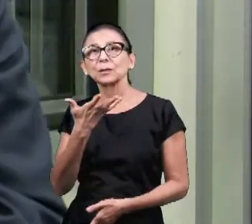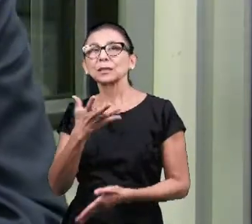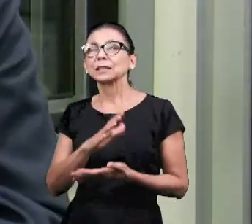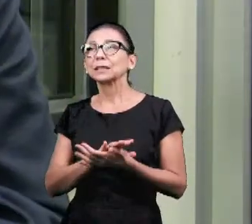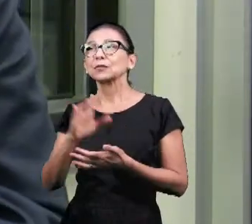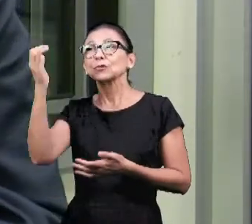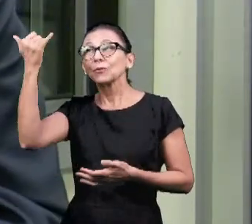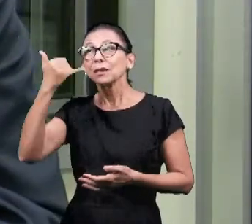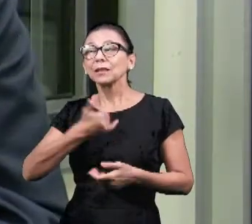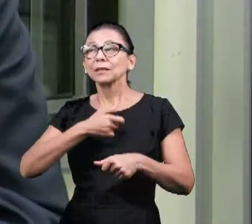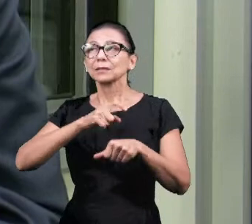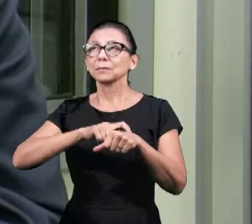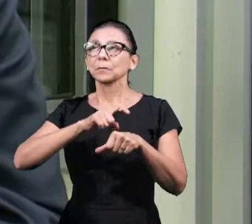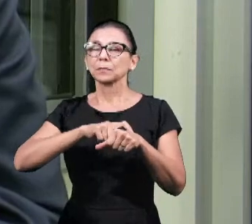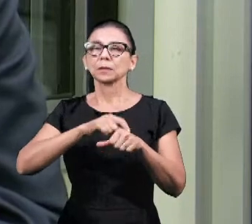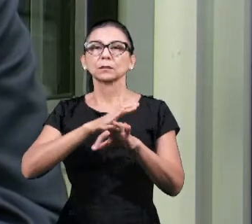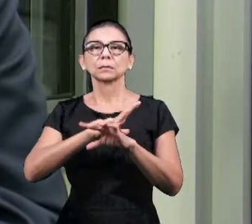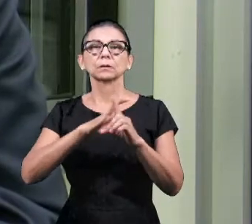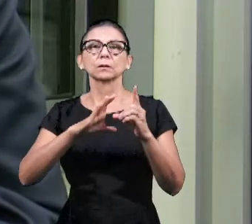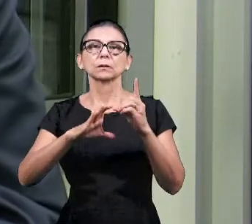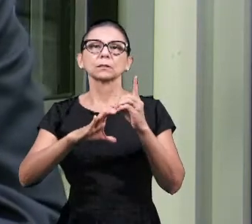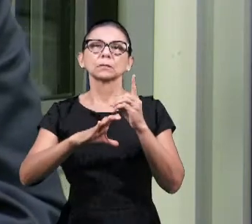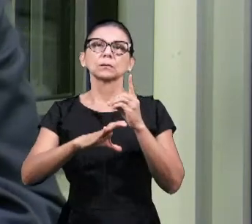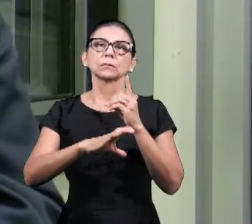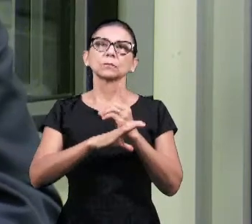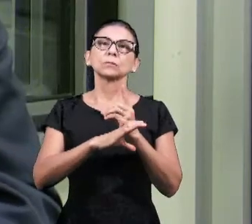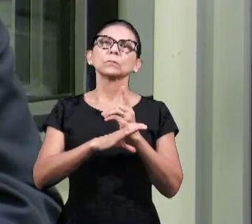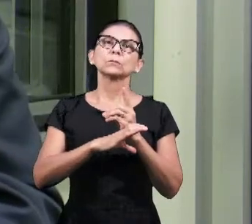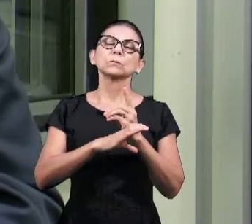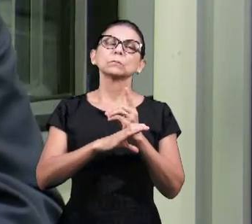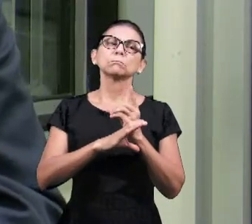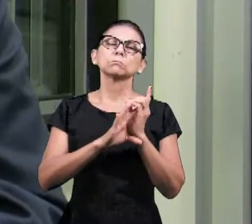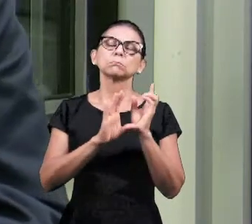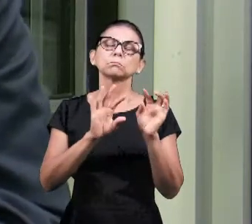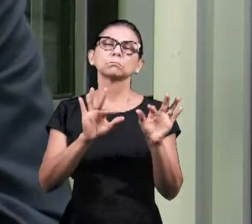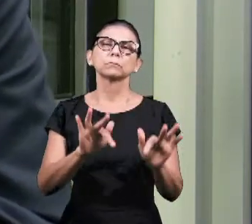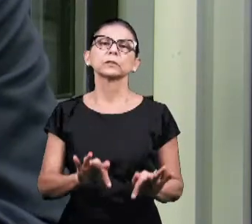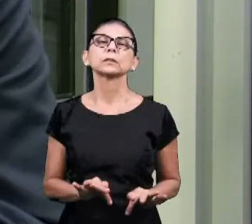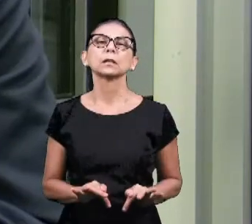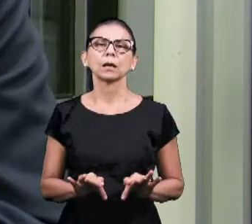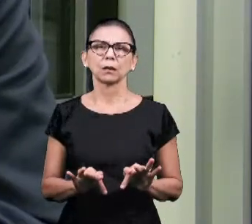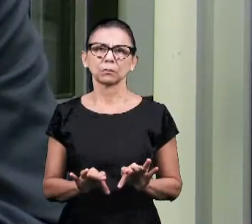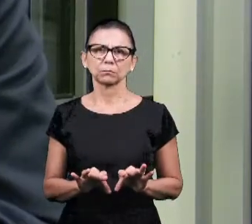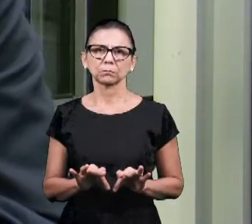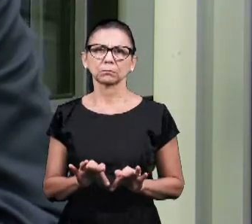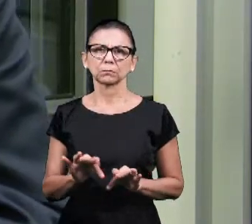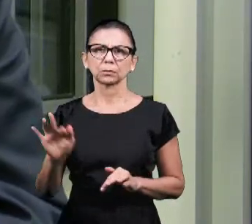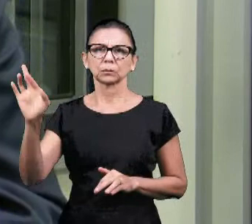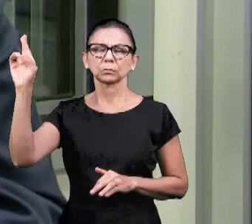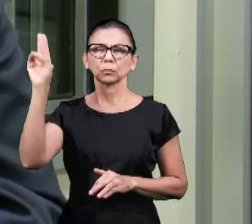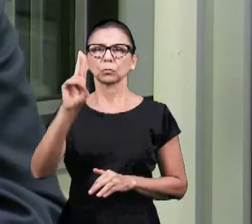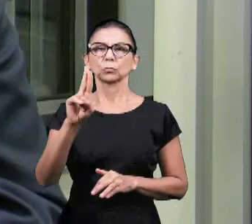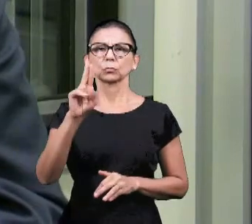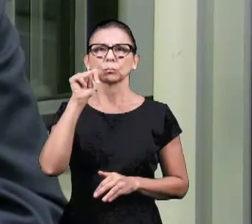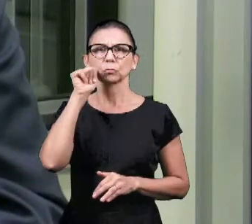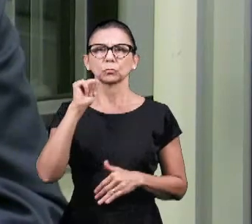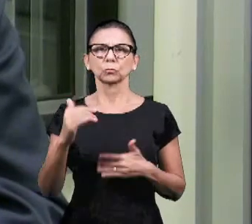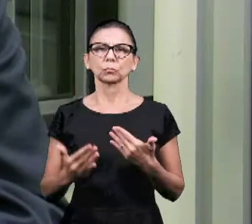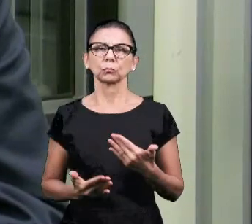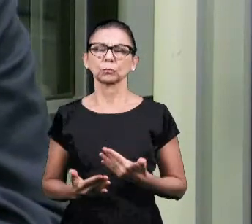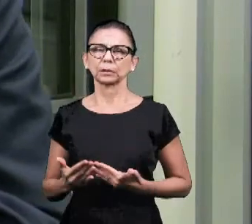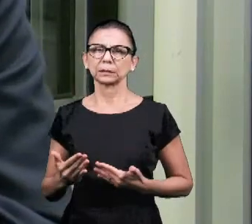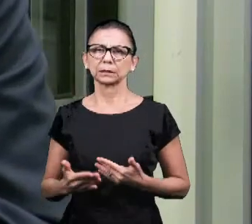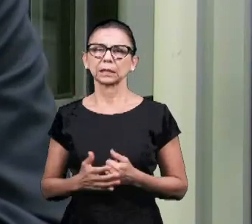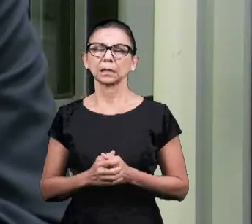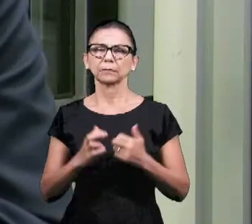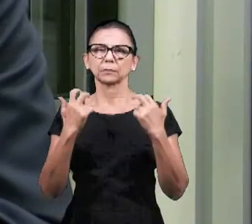culto. E no final daquele culto, o Senhor usou uma irmã, uma palavra de uma